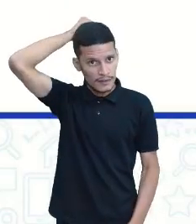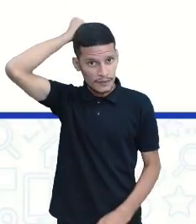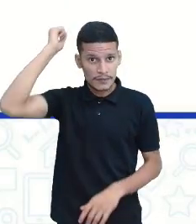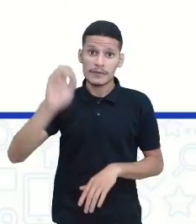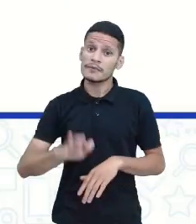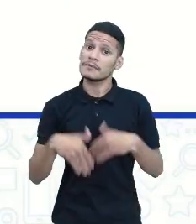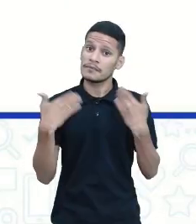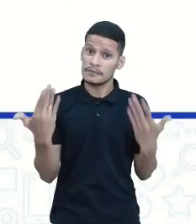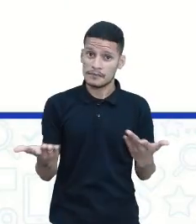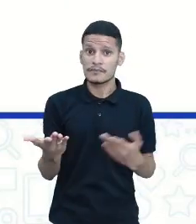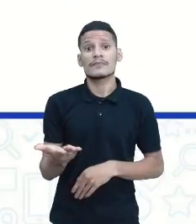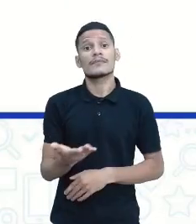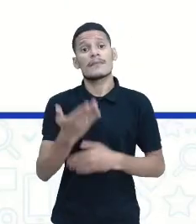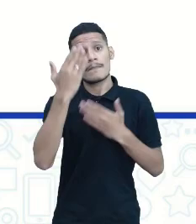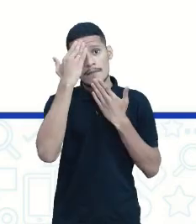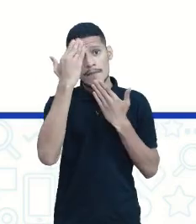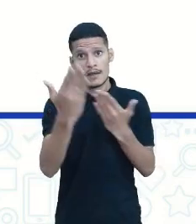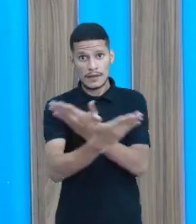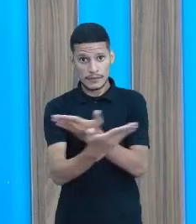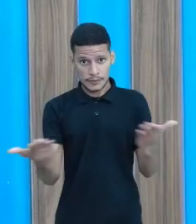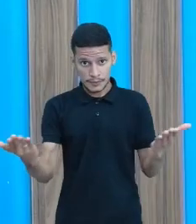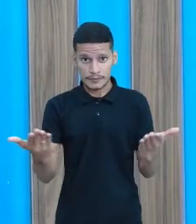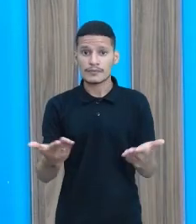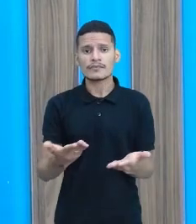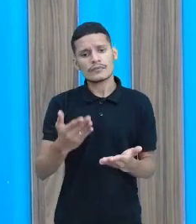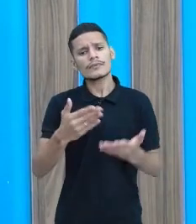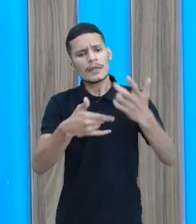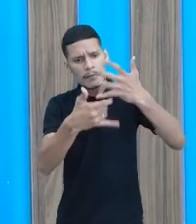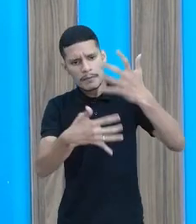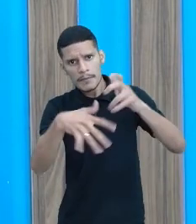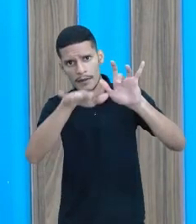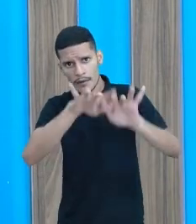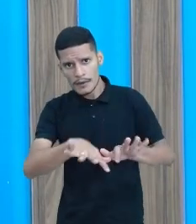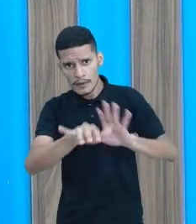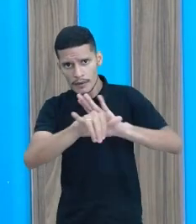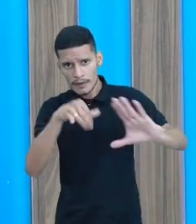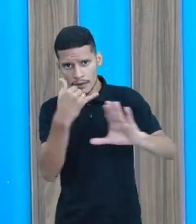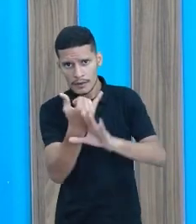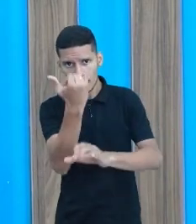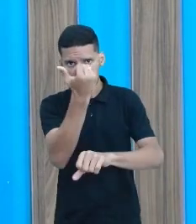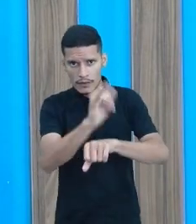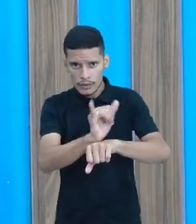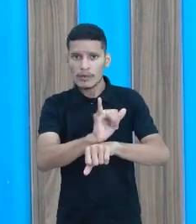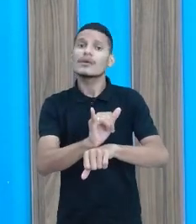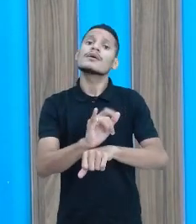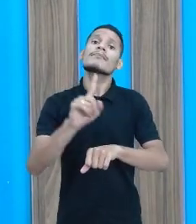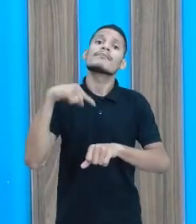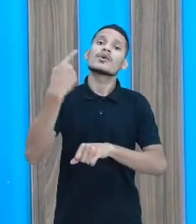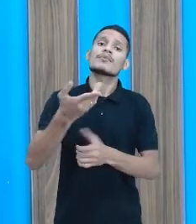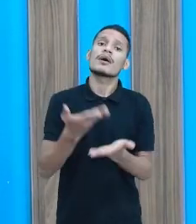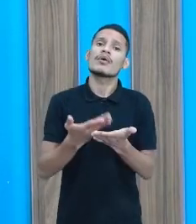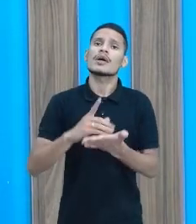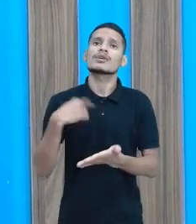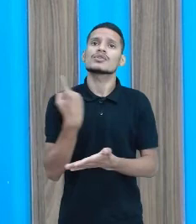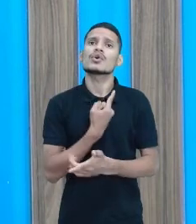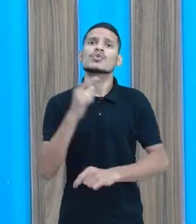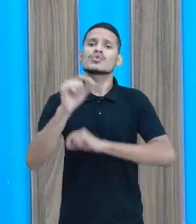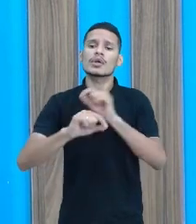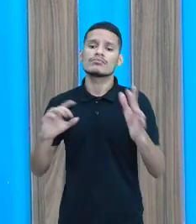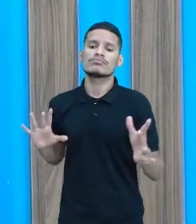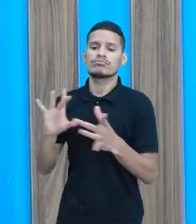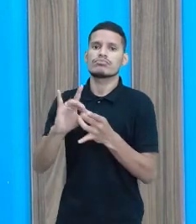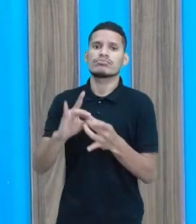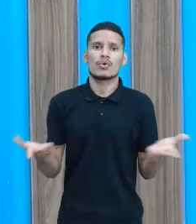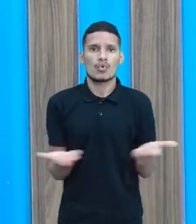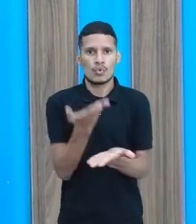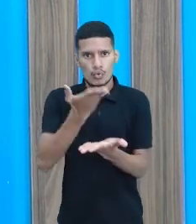Então, pessoal, muito obrigado, tá certo? Escreve para a gente lá no nosso canal no YouTube. E na próxima aula a gente vai fazer um gancho com o que a gente